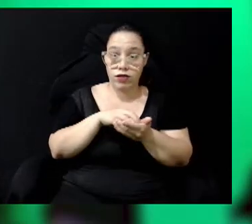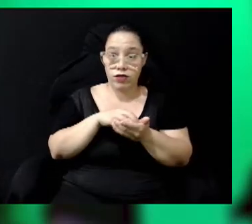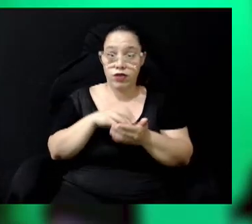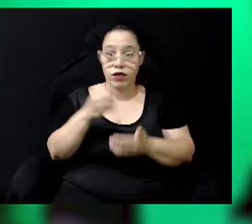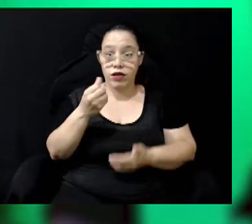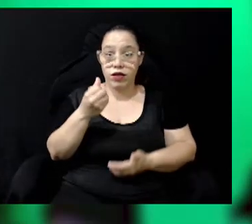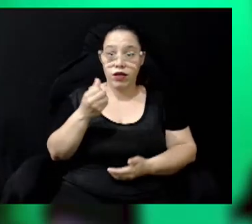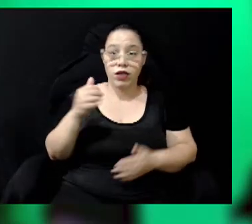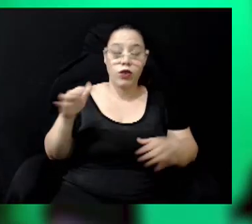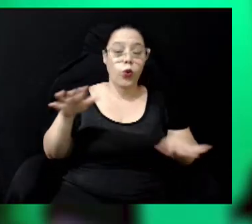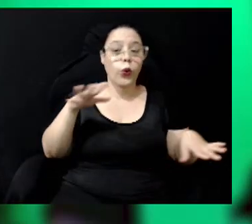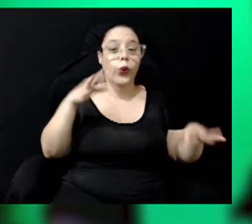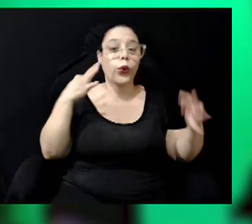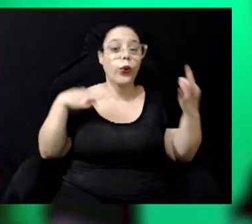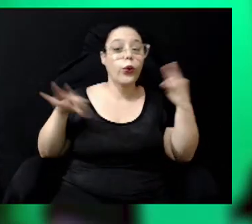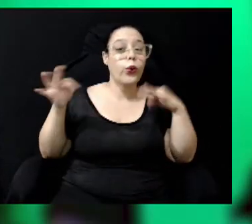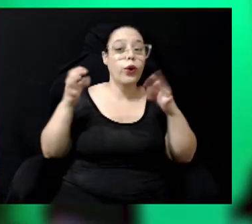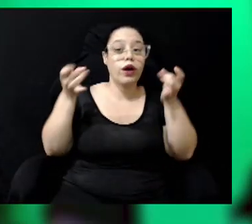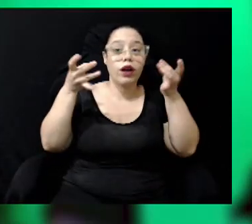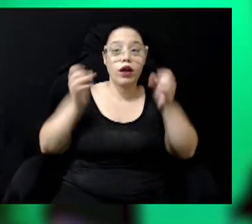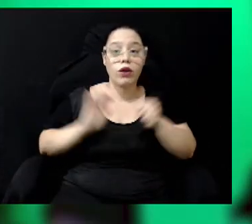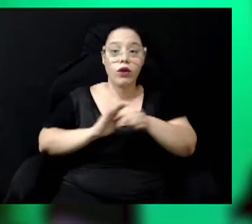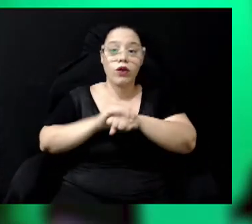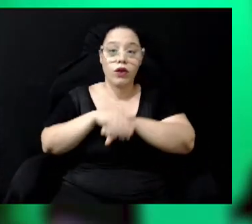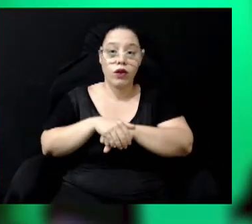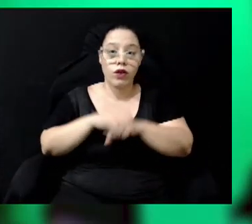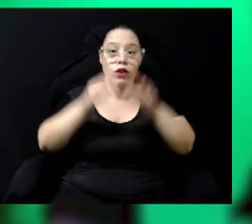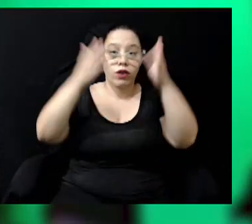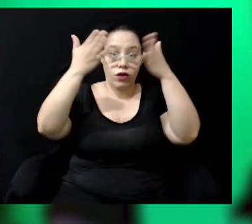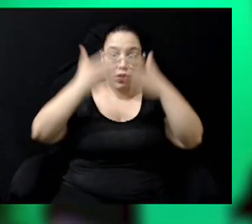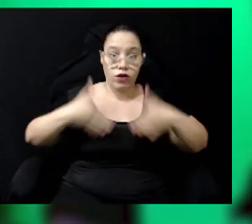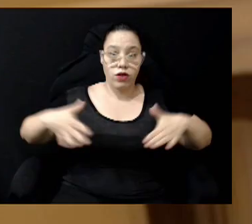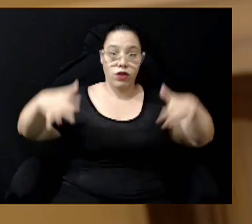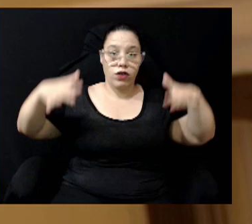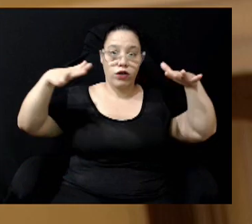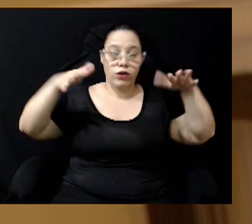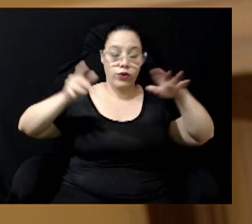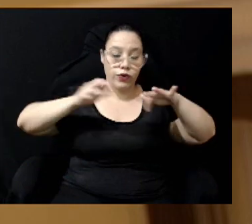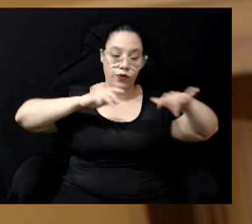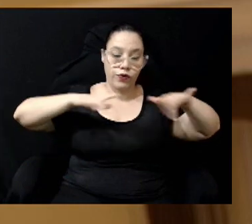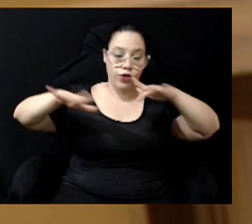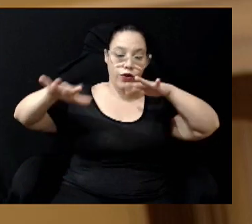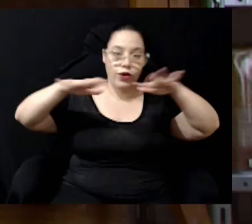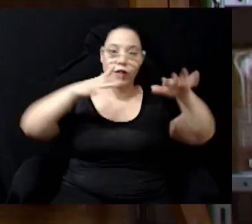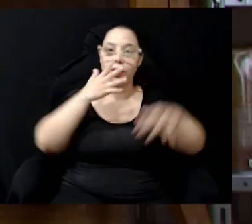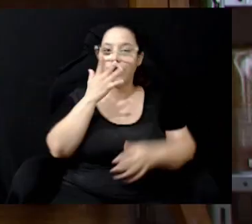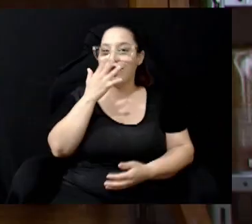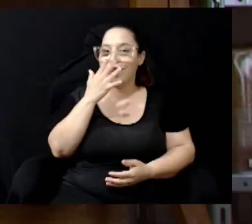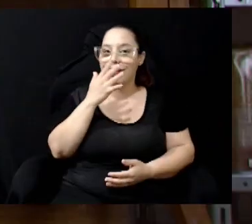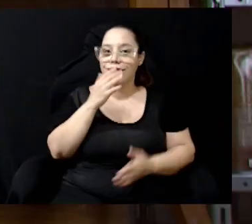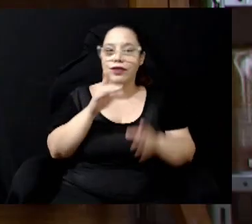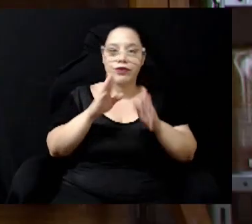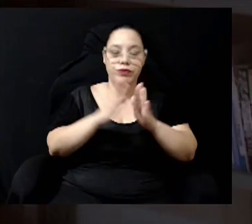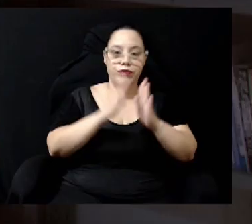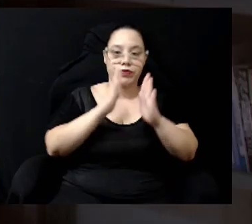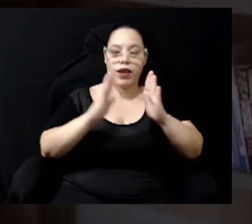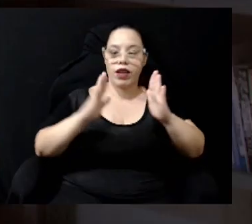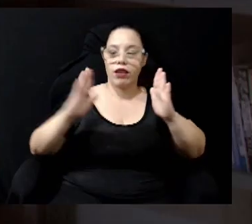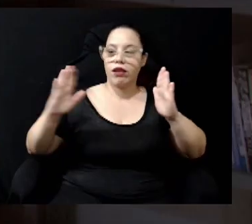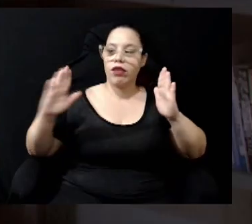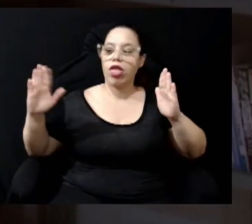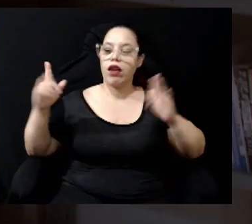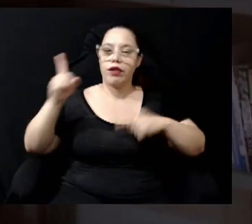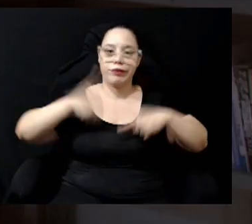turística, especialmente à noite, quando a fachada ganha uma iluminação colorida. A biblioteca, que reúne diversos